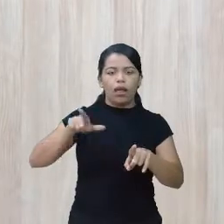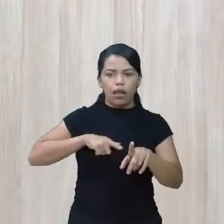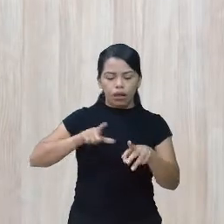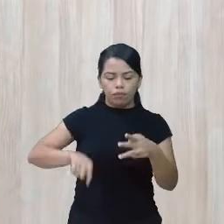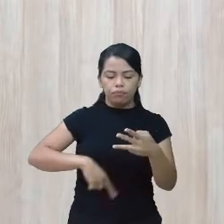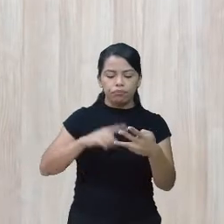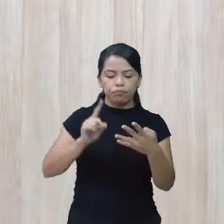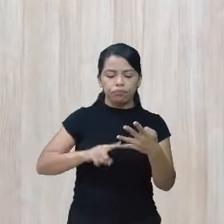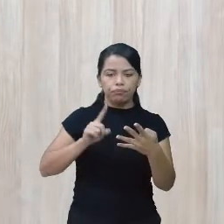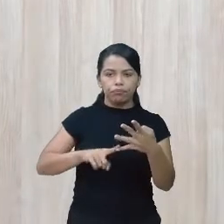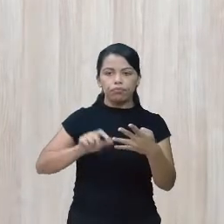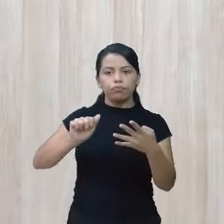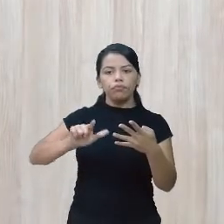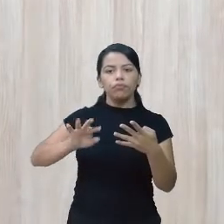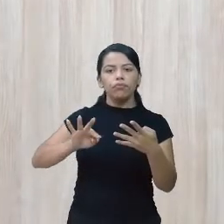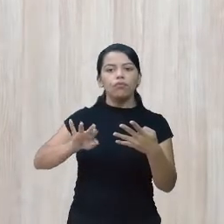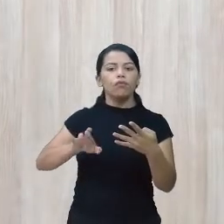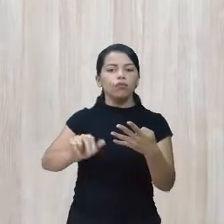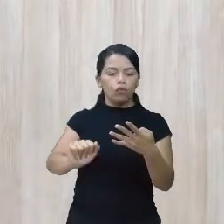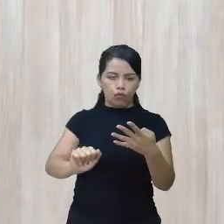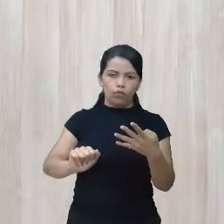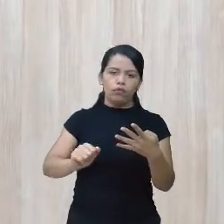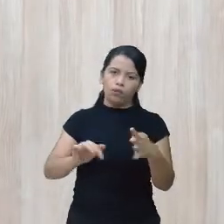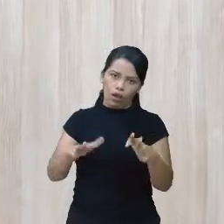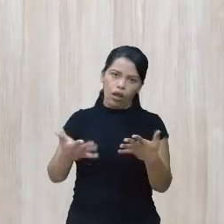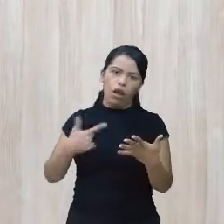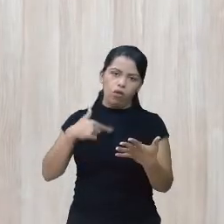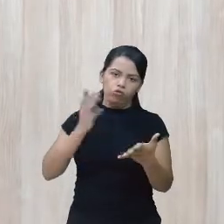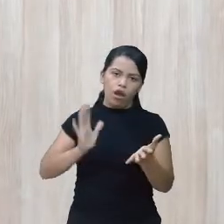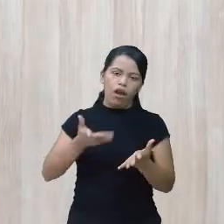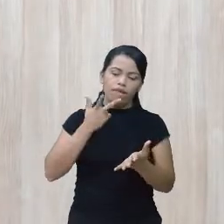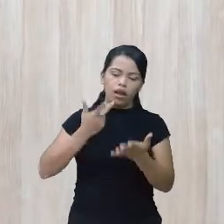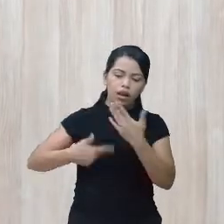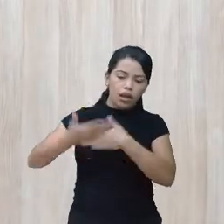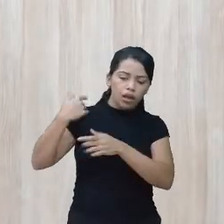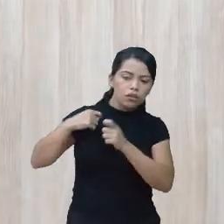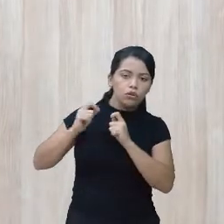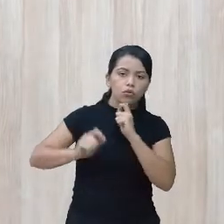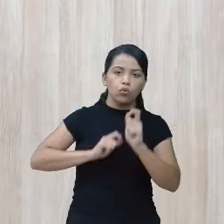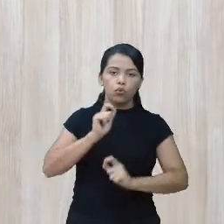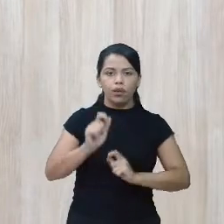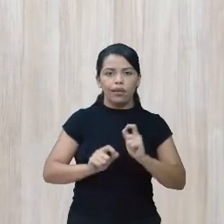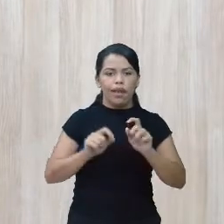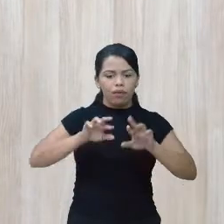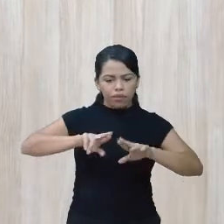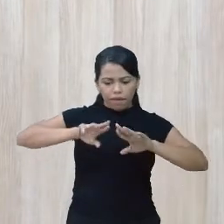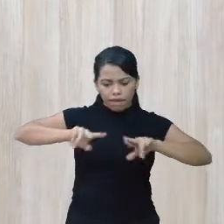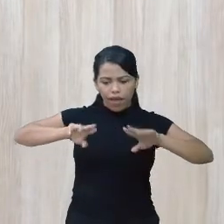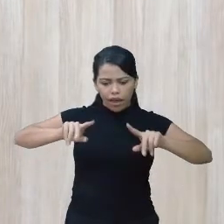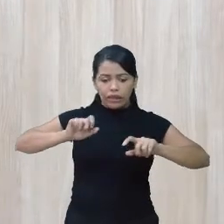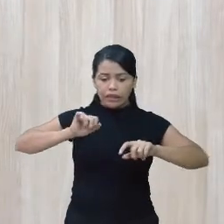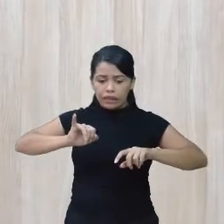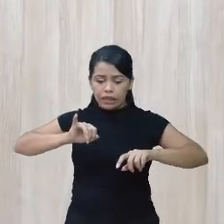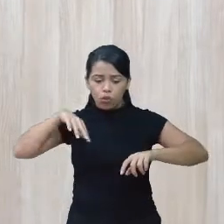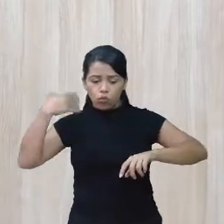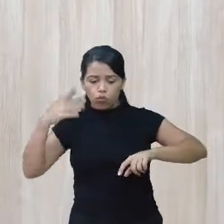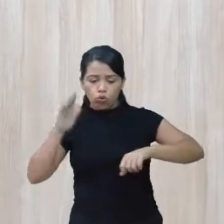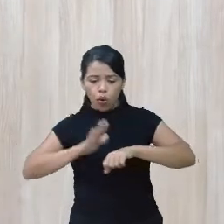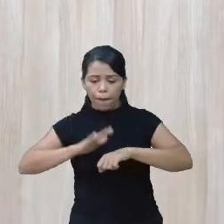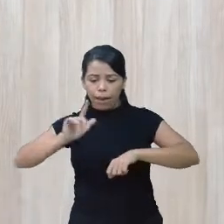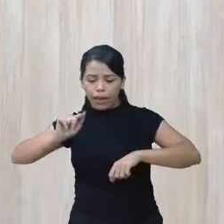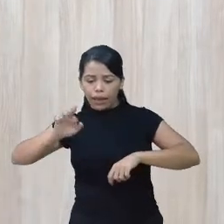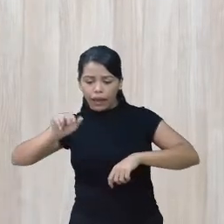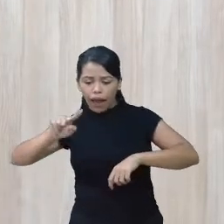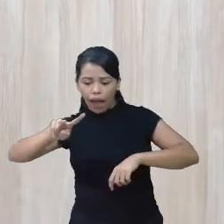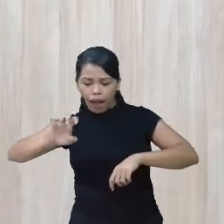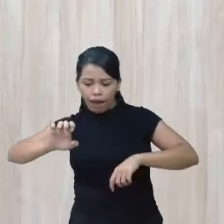a altura. A altura, como eu já falei antes, é o que distingue se um som é mais grave,